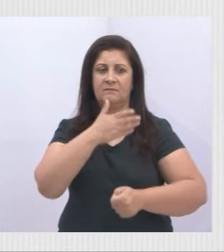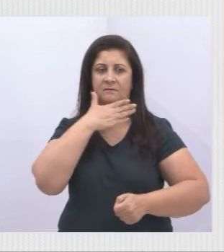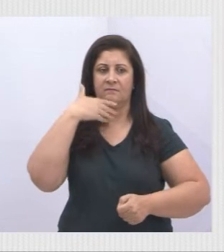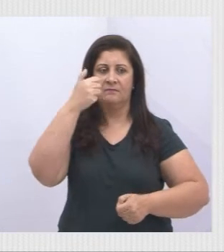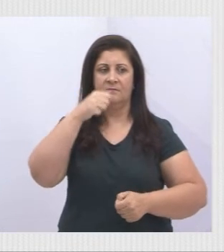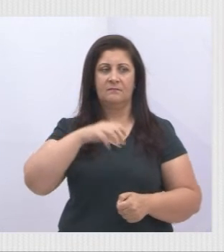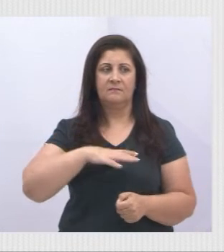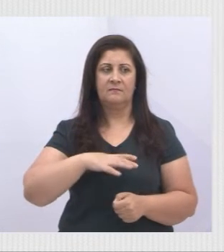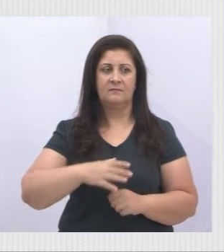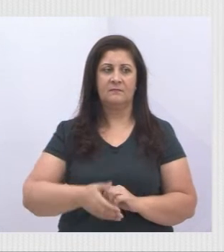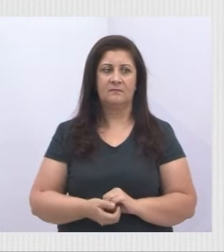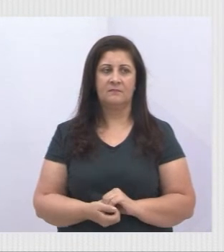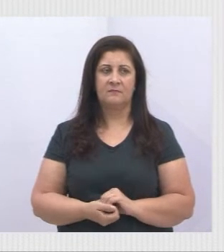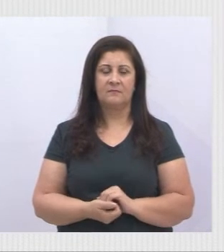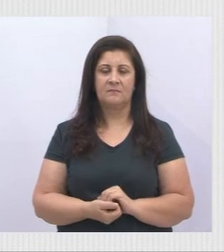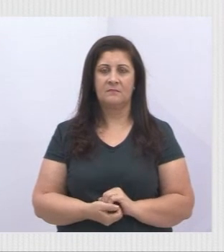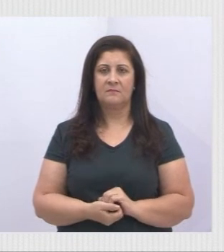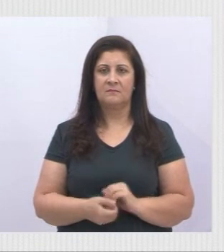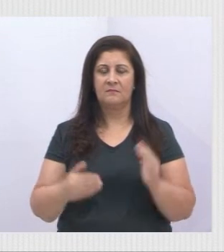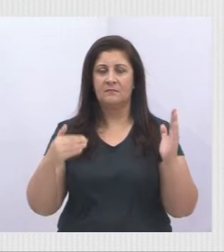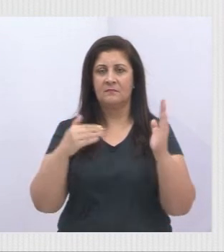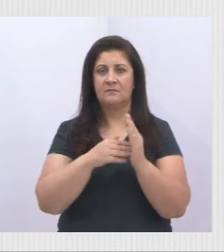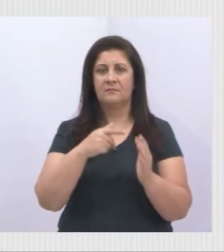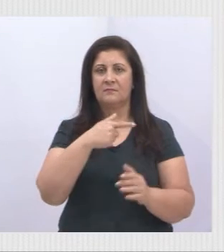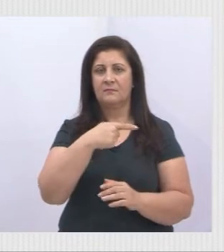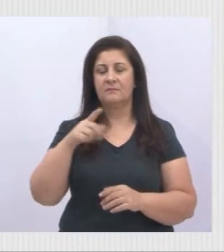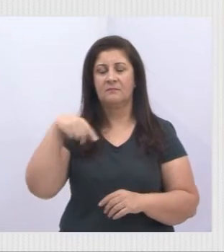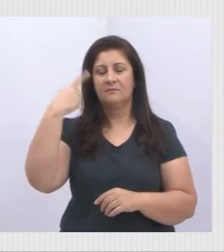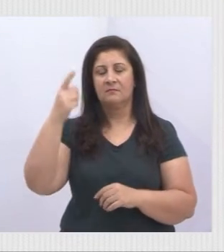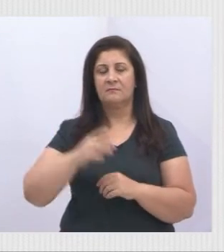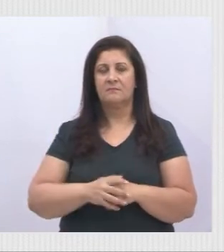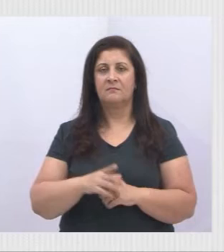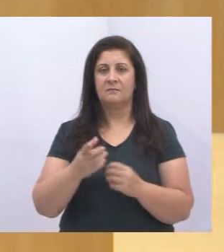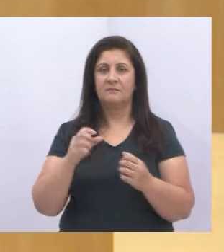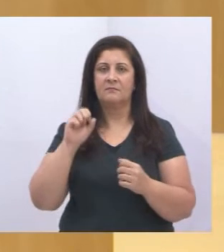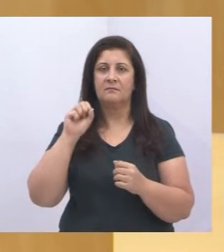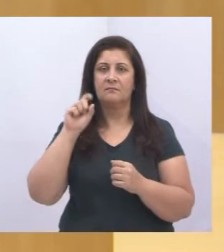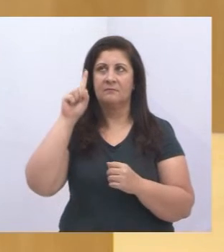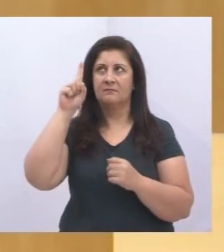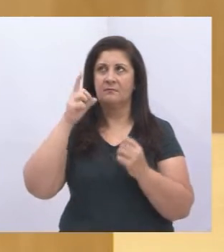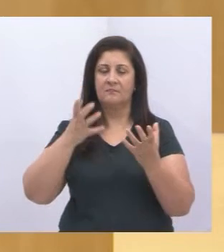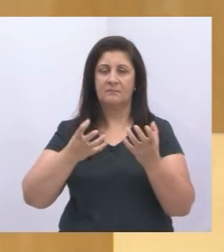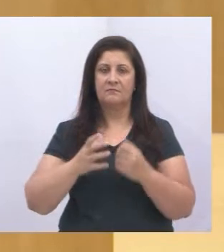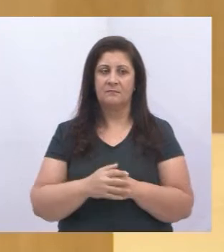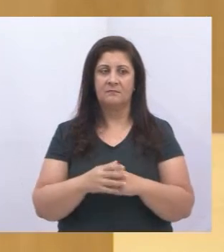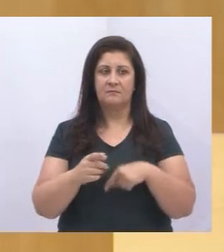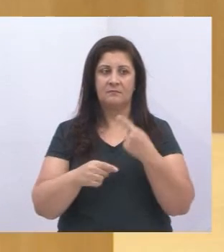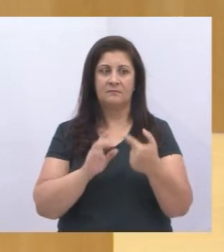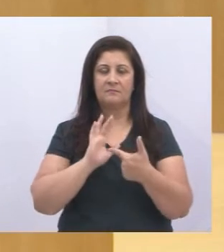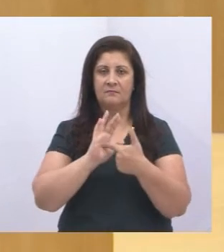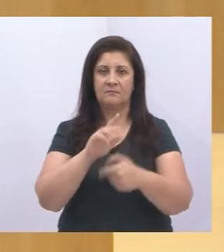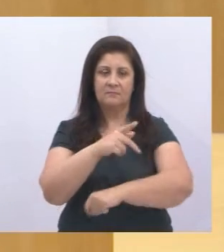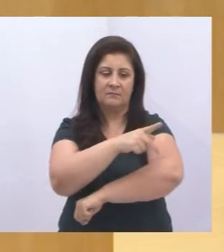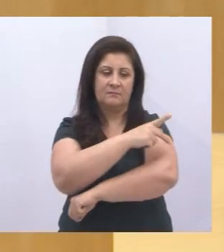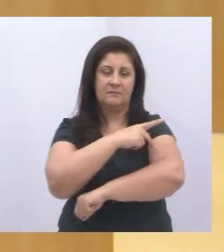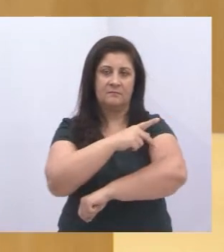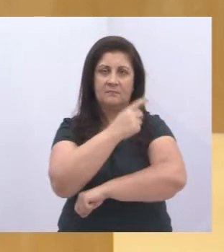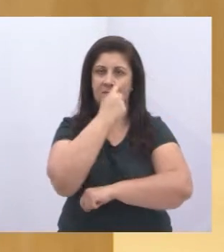Paraíba, que é Jacareí. E até quarta-feira, se Deus quiser. E quarta-feira eu vou mostrar aqui a Praça